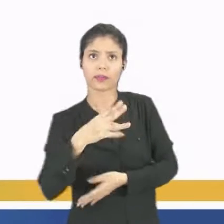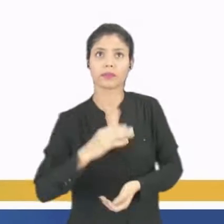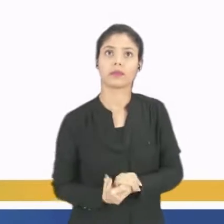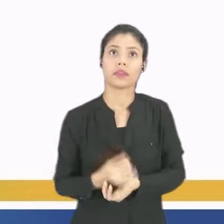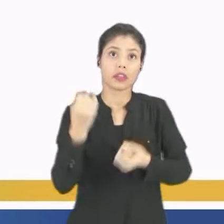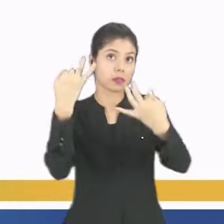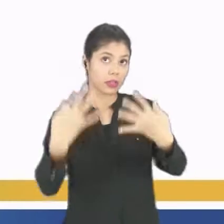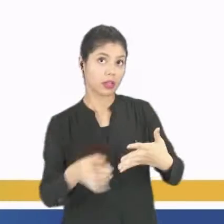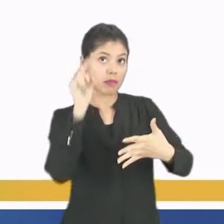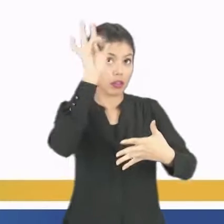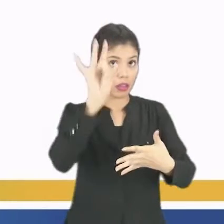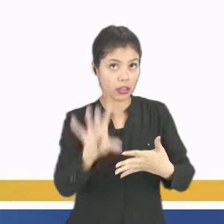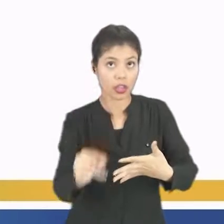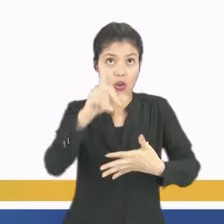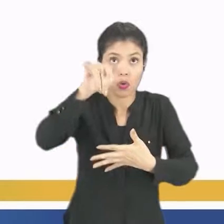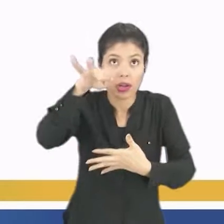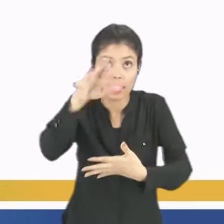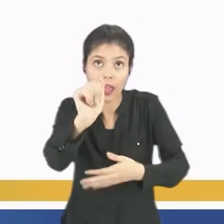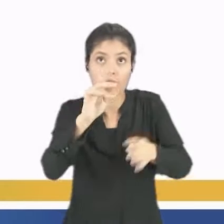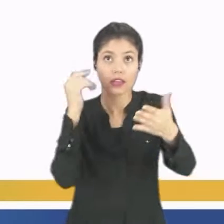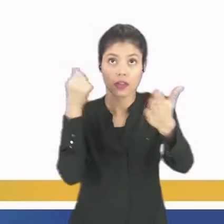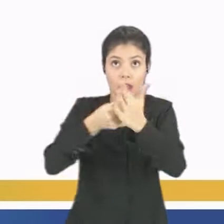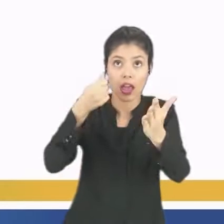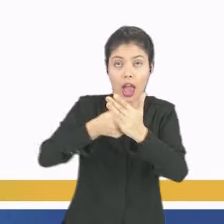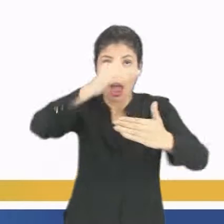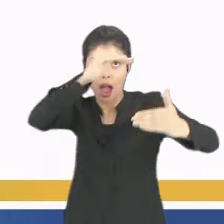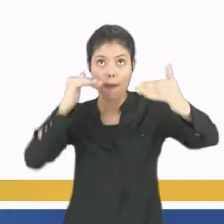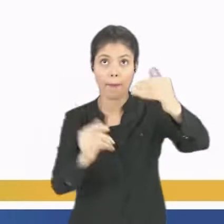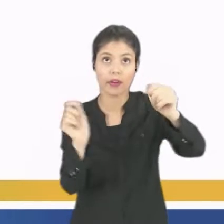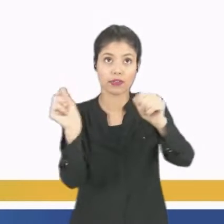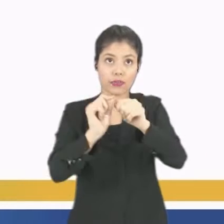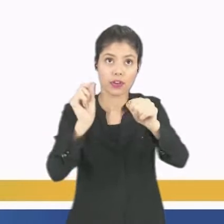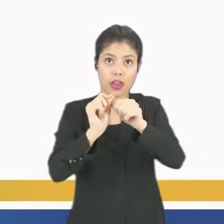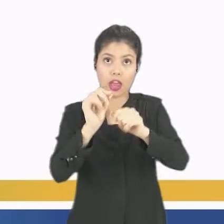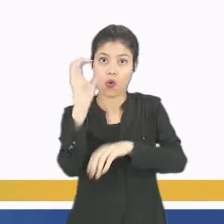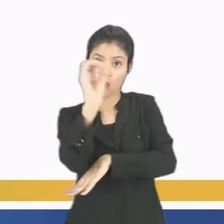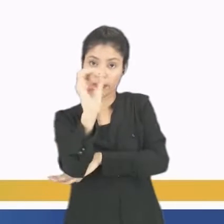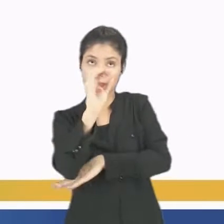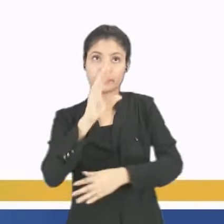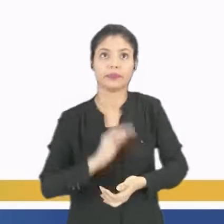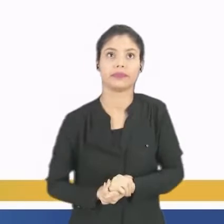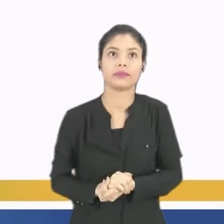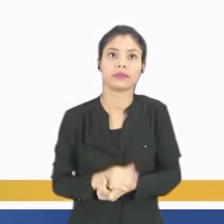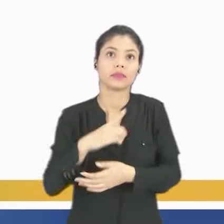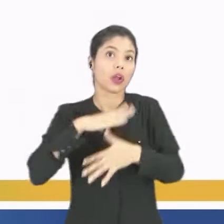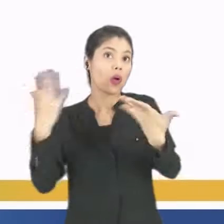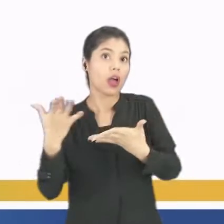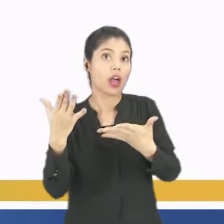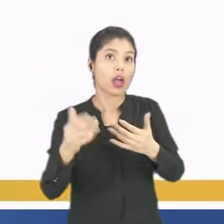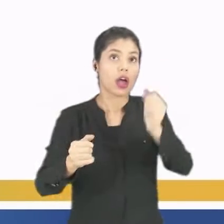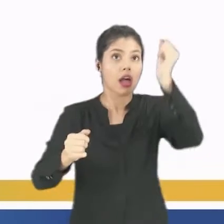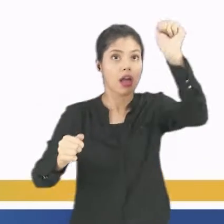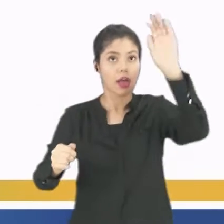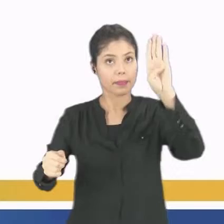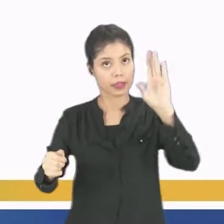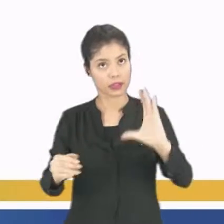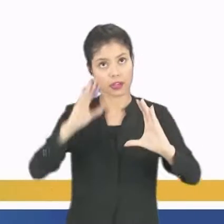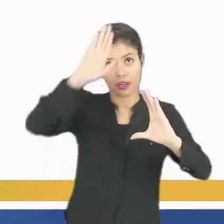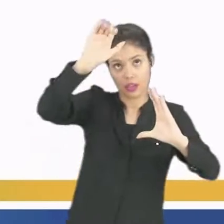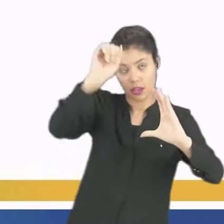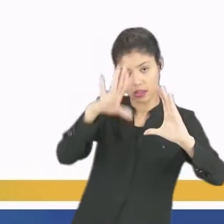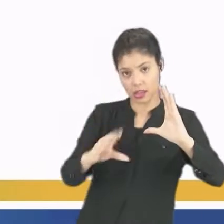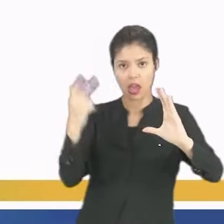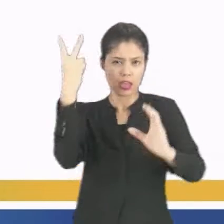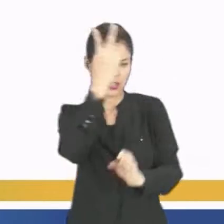Então, dizemos que os pontos são colineares se o determinante formado por eles for igual a zero, tá? Então, aqui tem uma fórmula que nós temos que lembrar